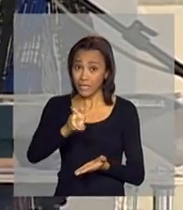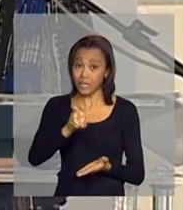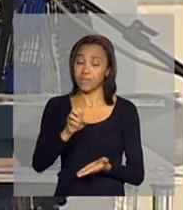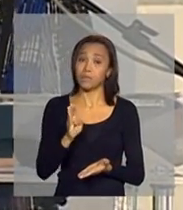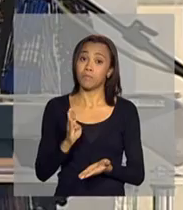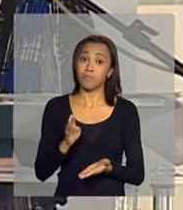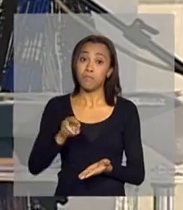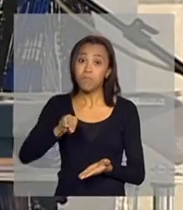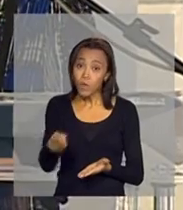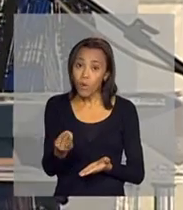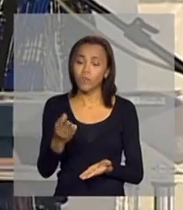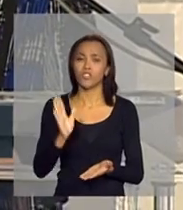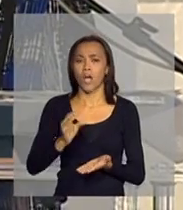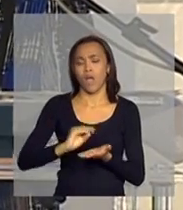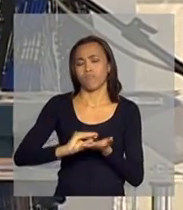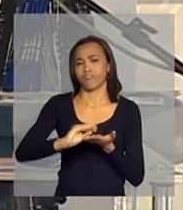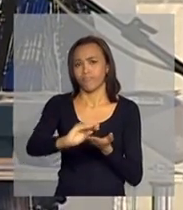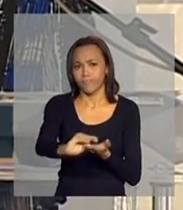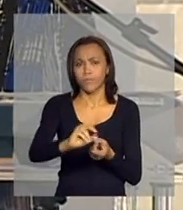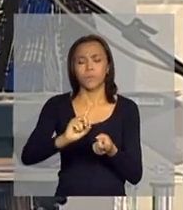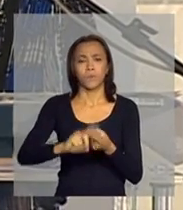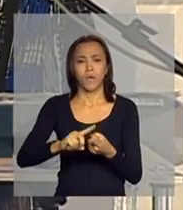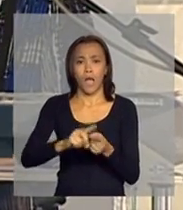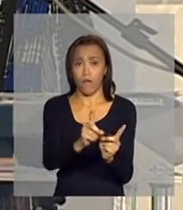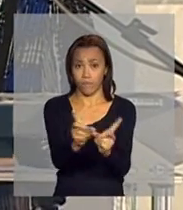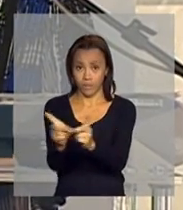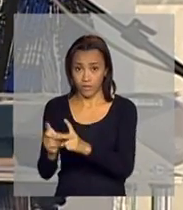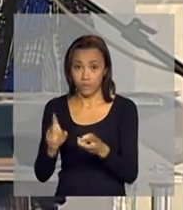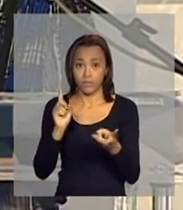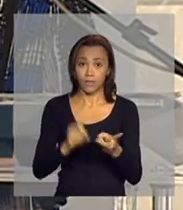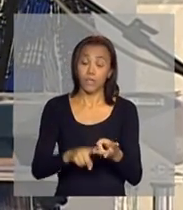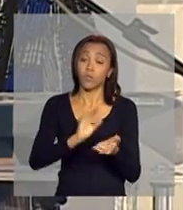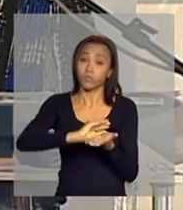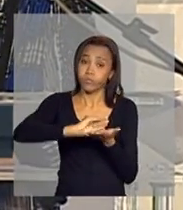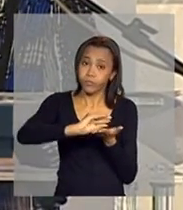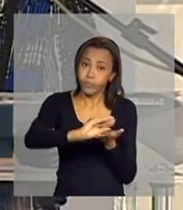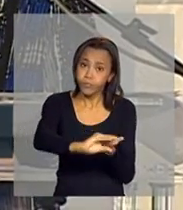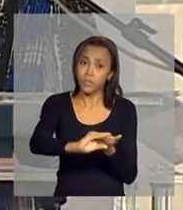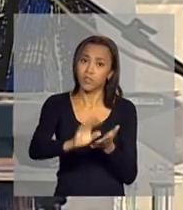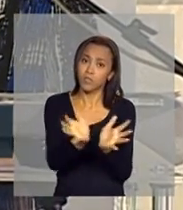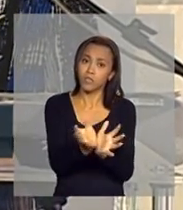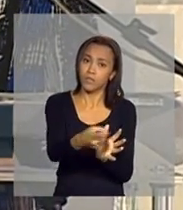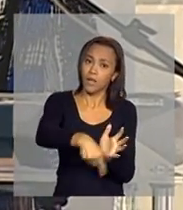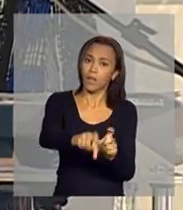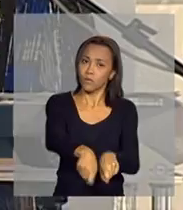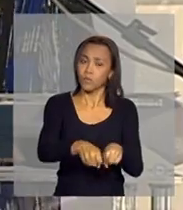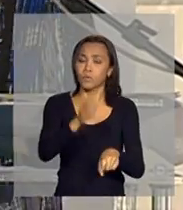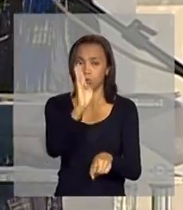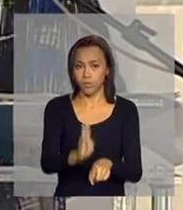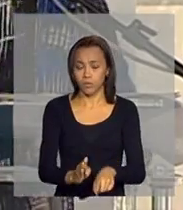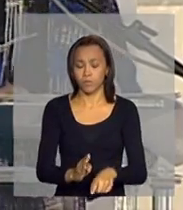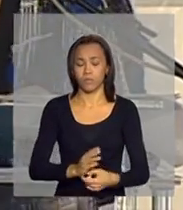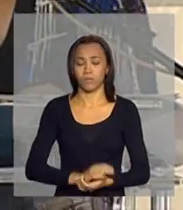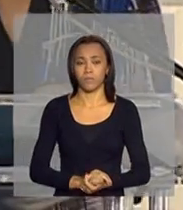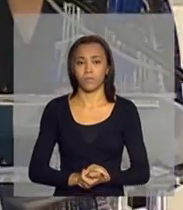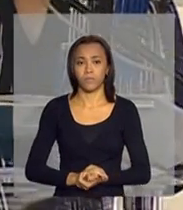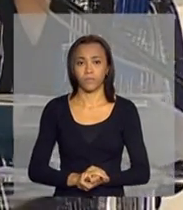o custeio, a comercialização e os investimentos da agricultura brasileira.